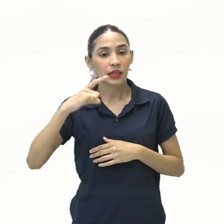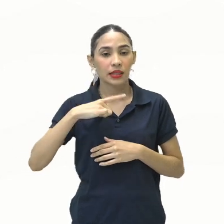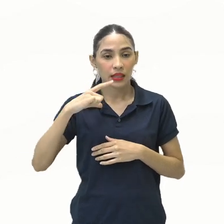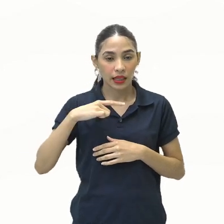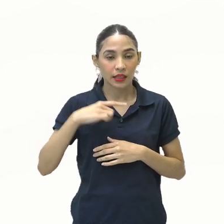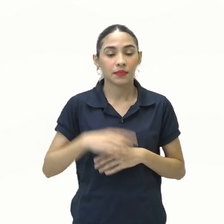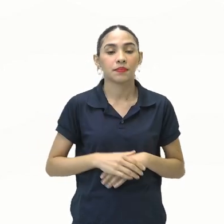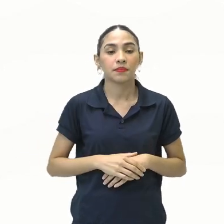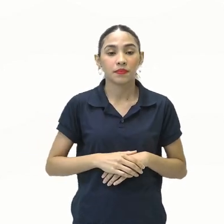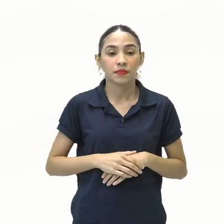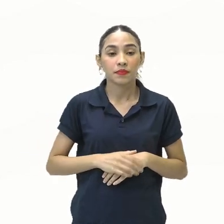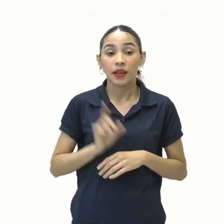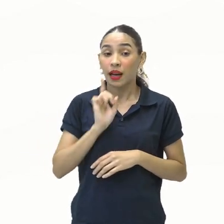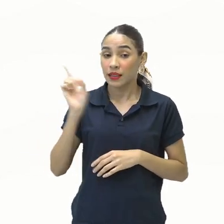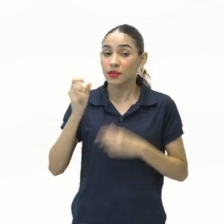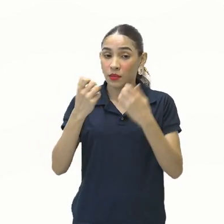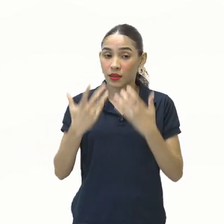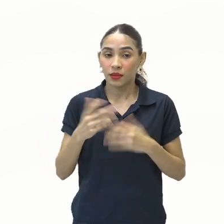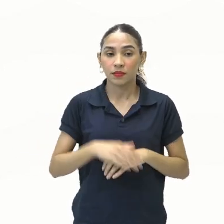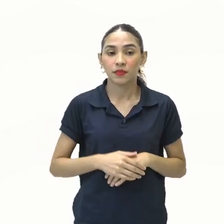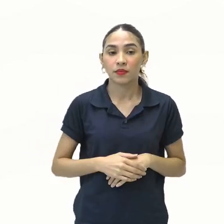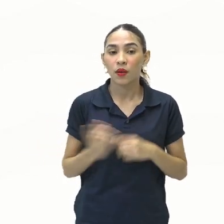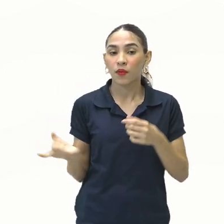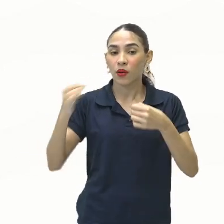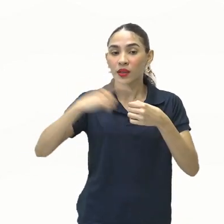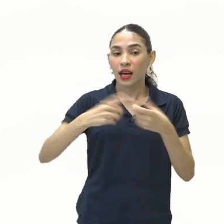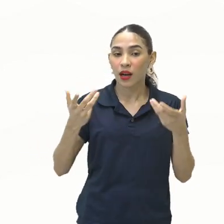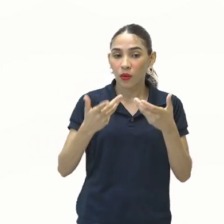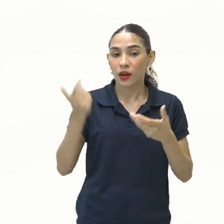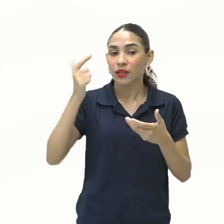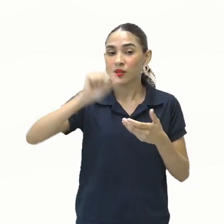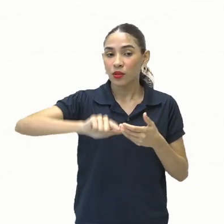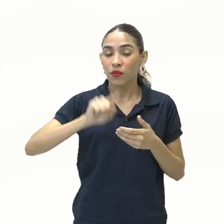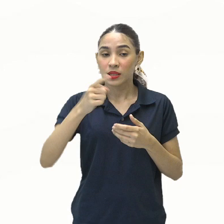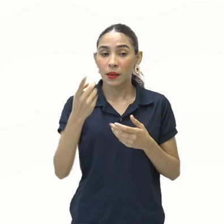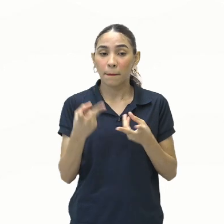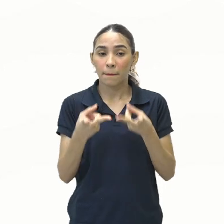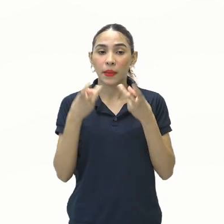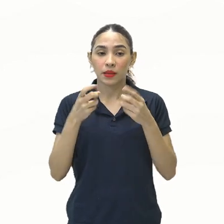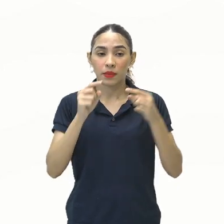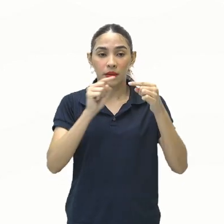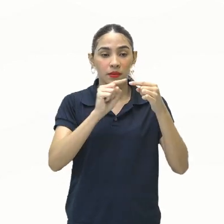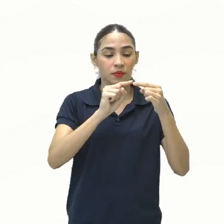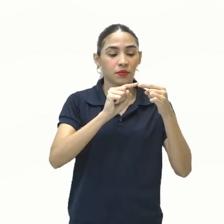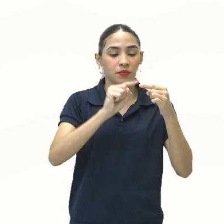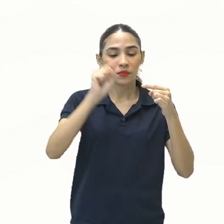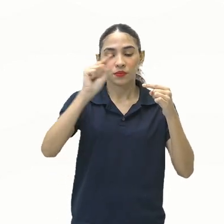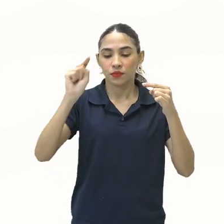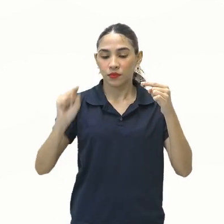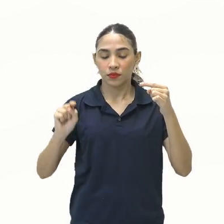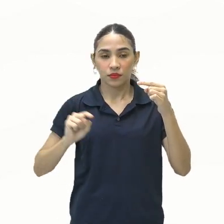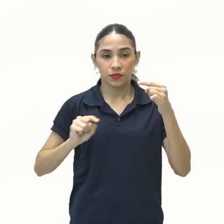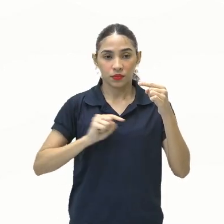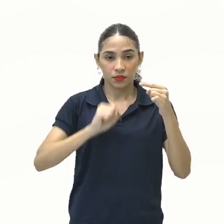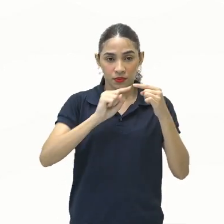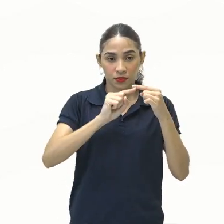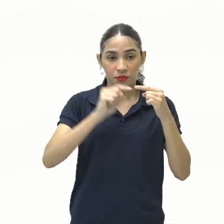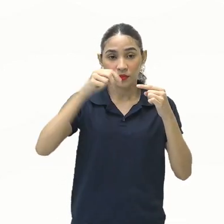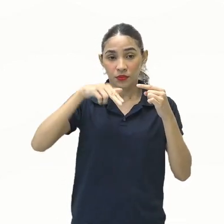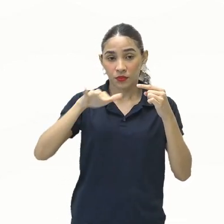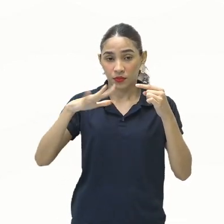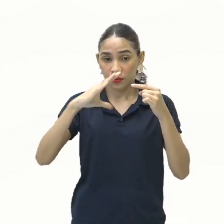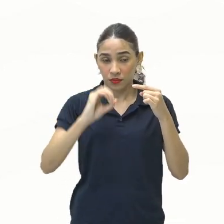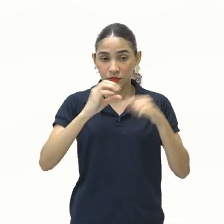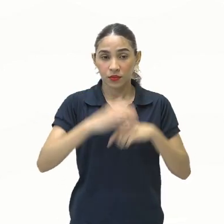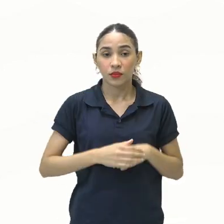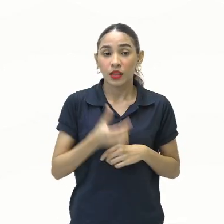cadeias aromáticas. É disso que eu estou falando. Vou até voltar para vocês verem. Olha só, isso daqui é o núcleo aromático.